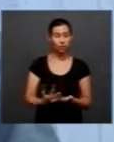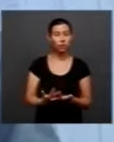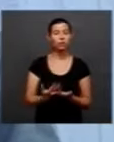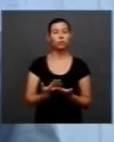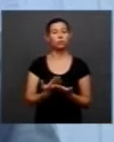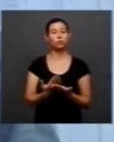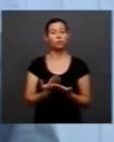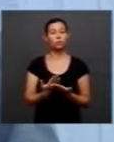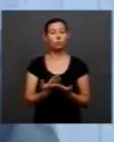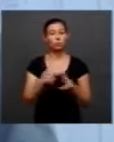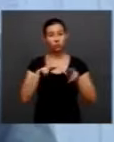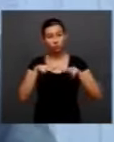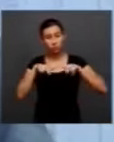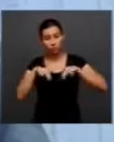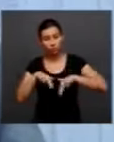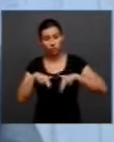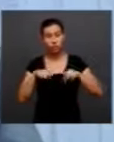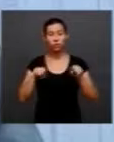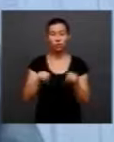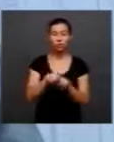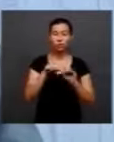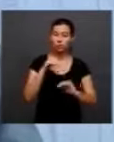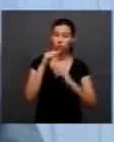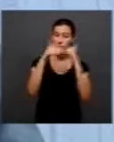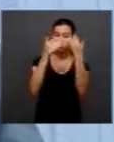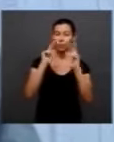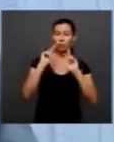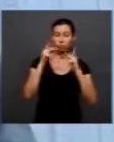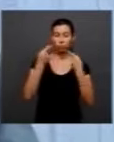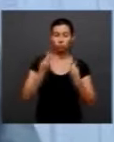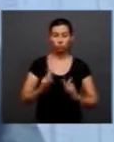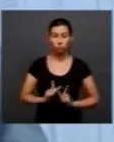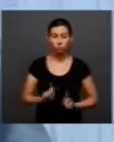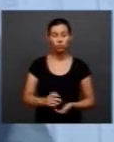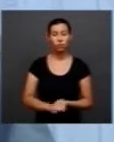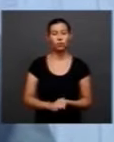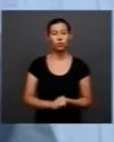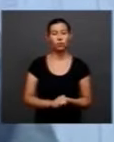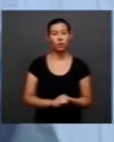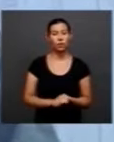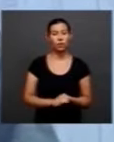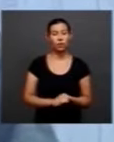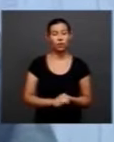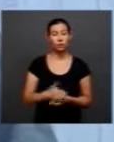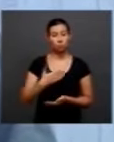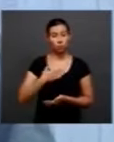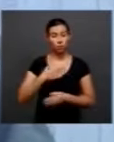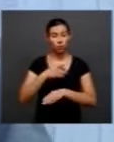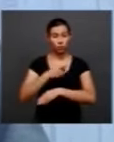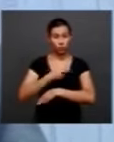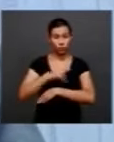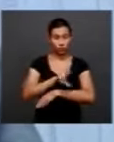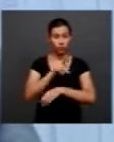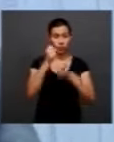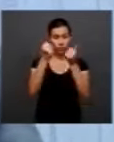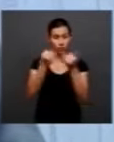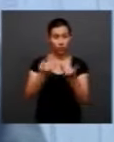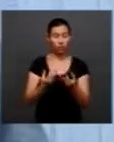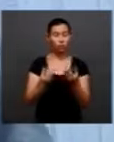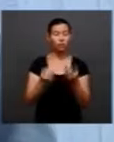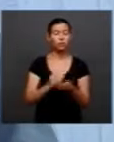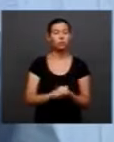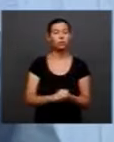desenvolvimento humano, e no meu doutorado eu tematizei a homofobia, a produção da homofobia